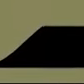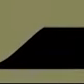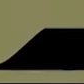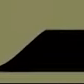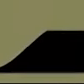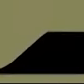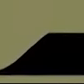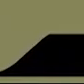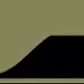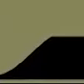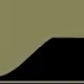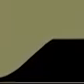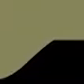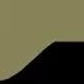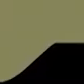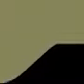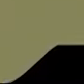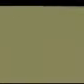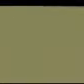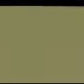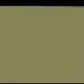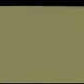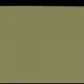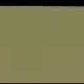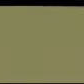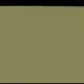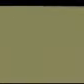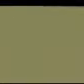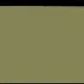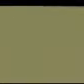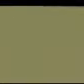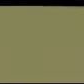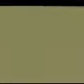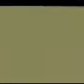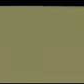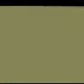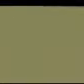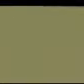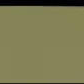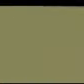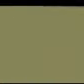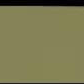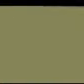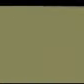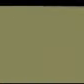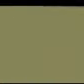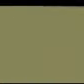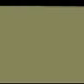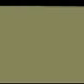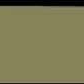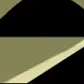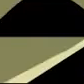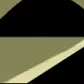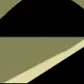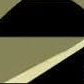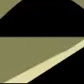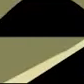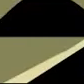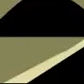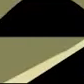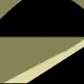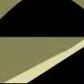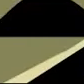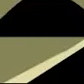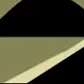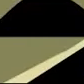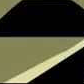ouvi vozes estranhas de quem também se perdeu, mas hoje foi de lascar. Nunca vi bicho falar. Tubarão